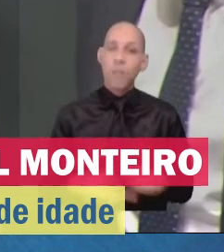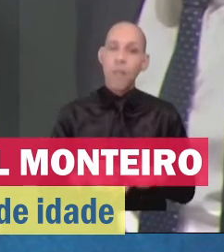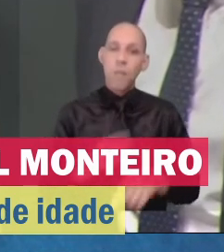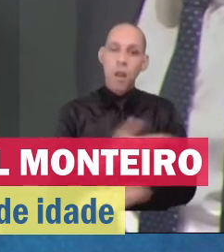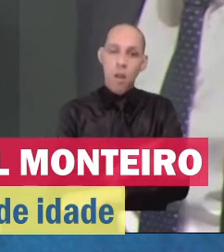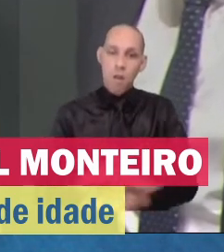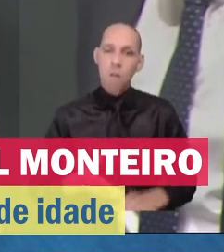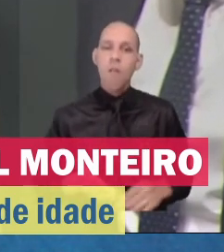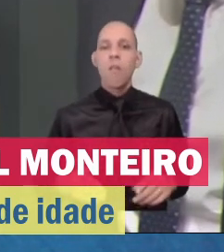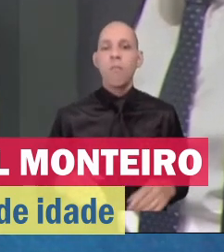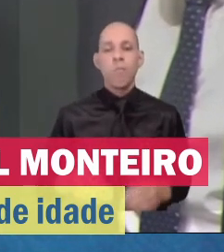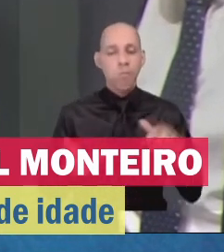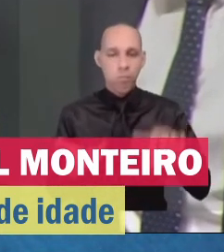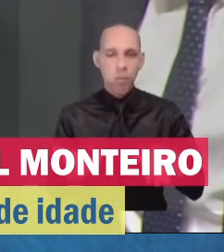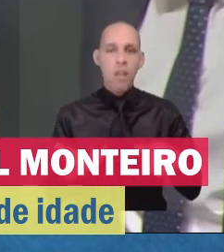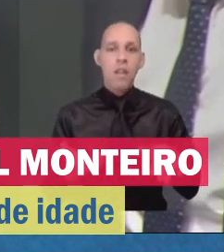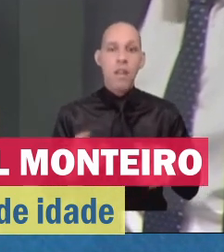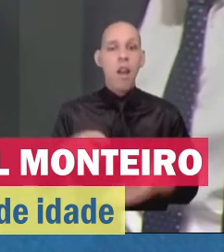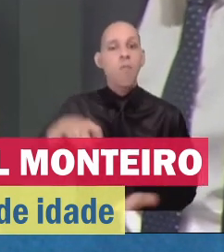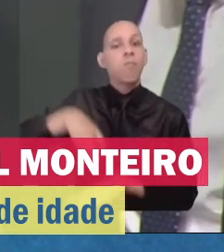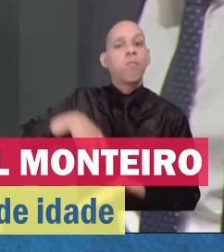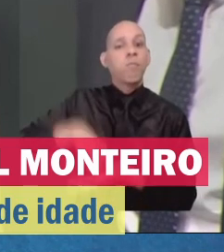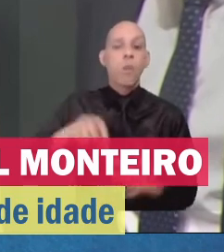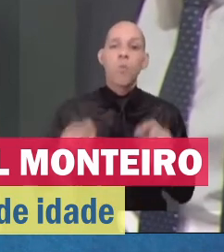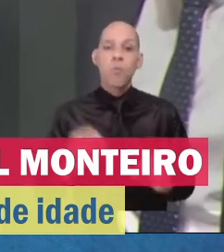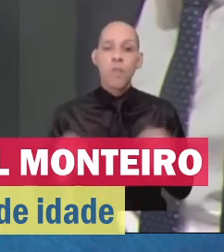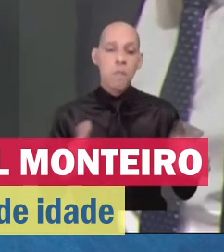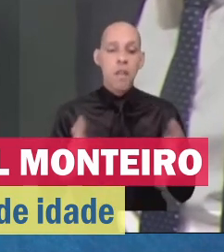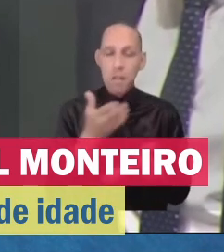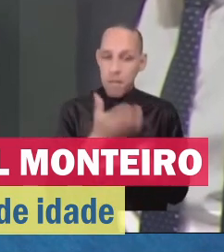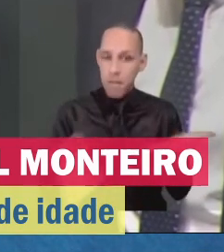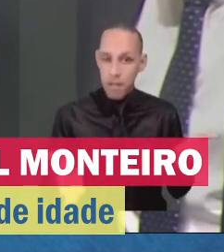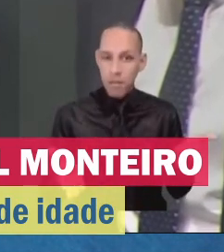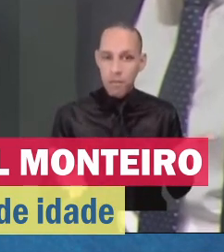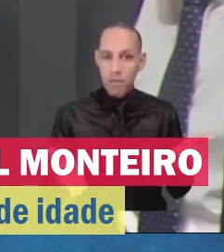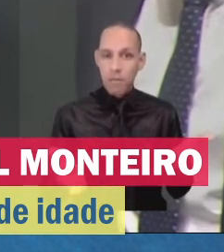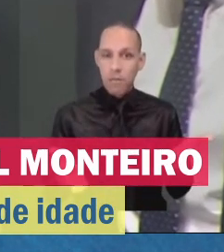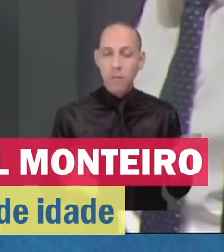com a aplicação da sanção de perda do mandato